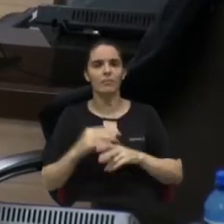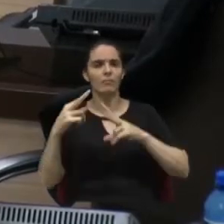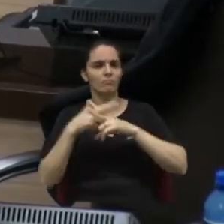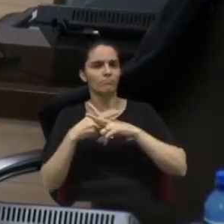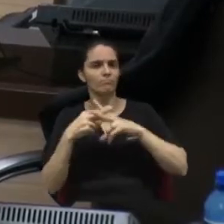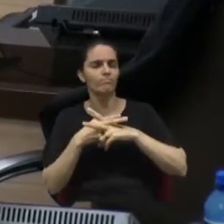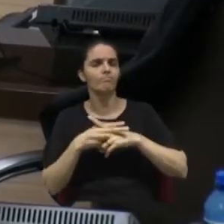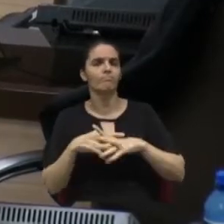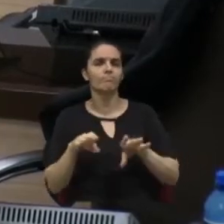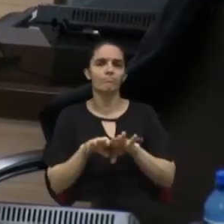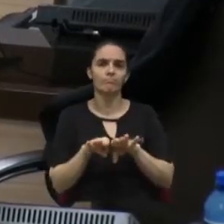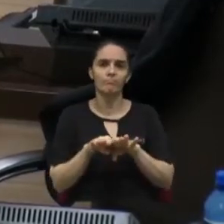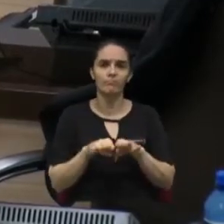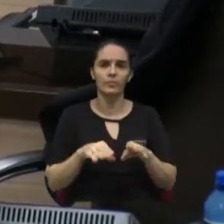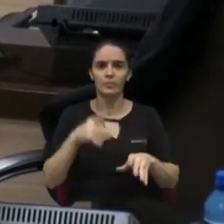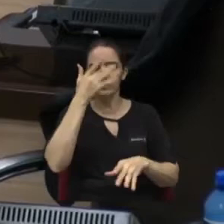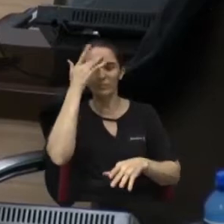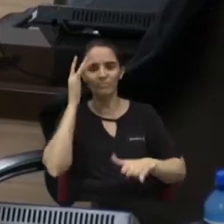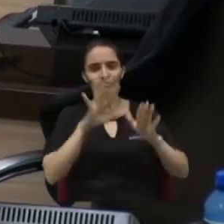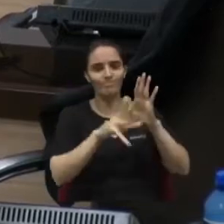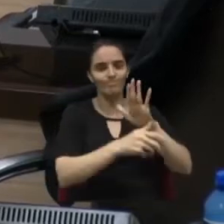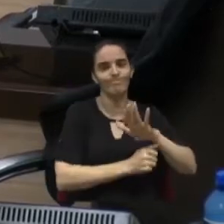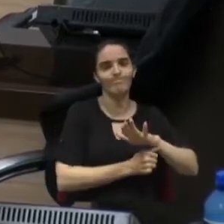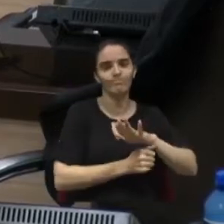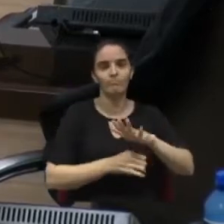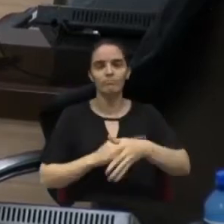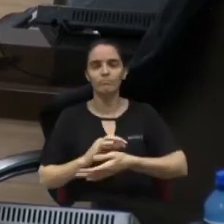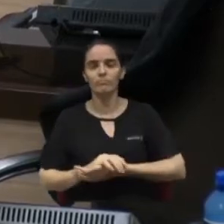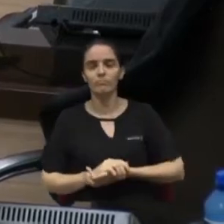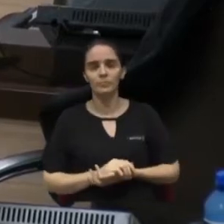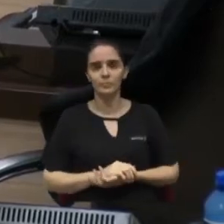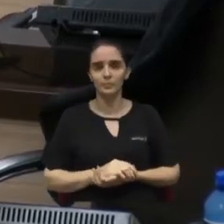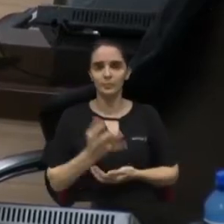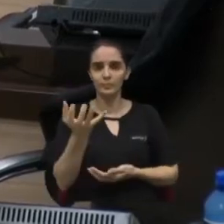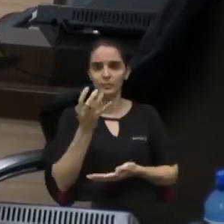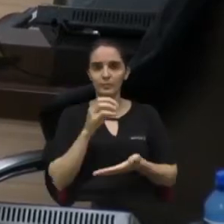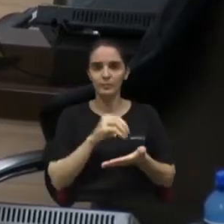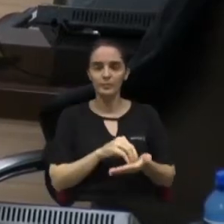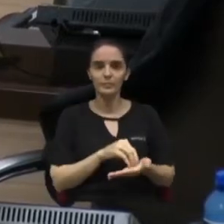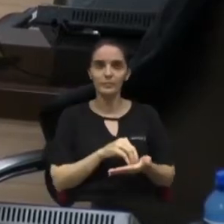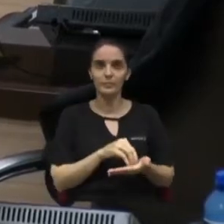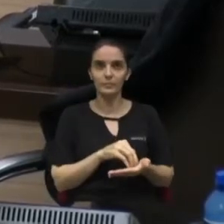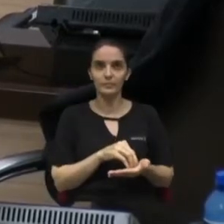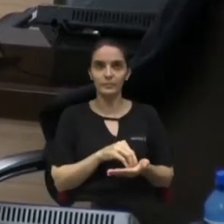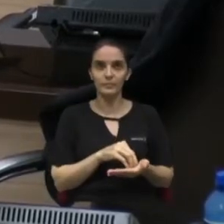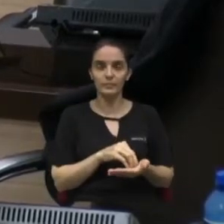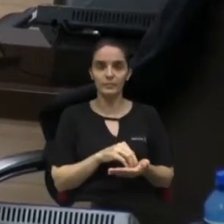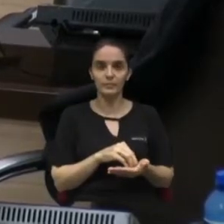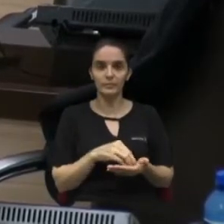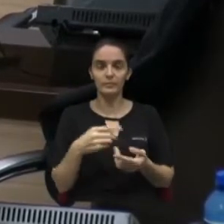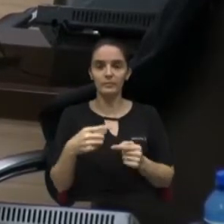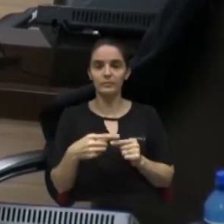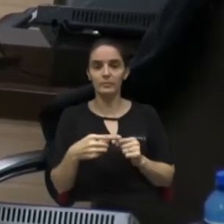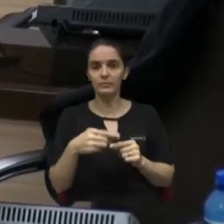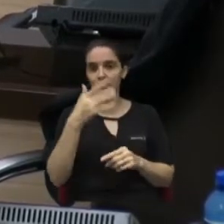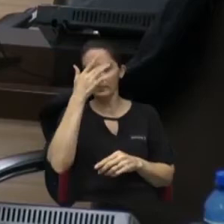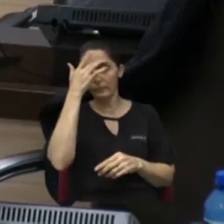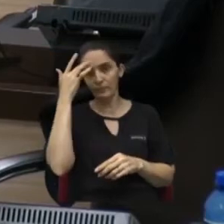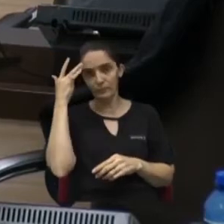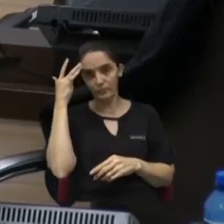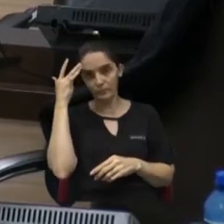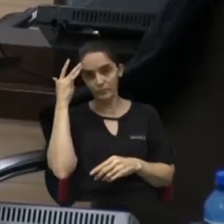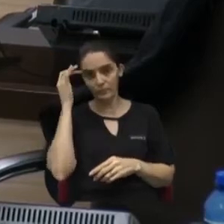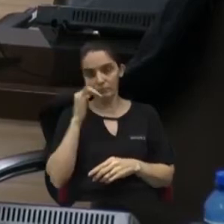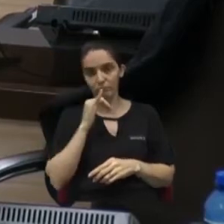Enfim, gostaria apenas de fazer um registro, presidente, Com relação a algumas pessoas que se